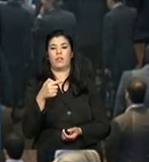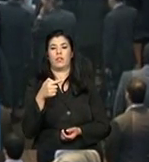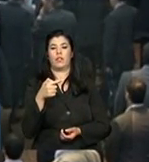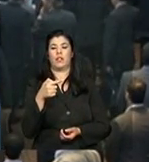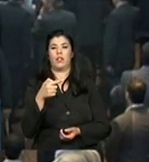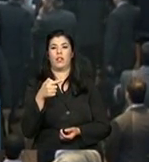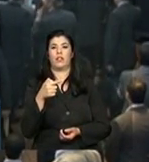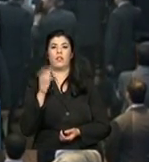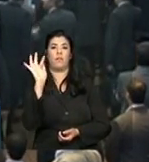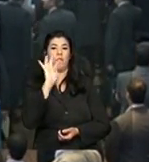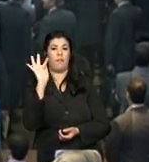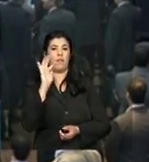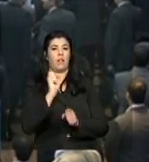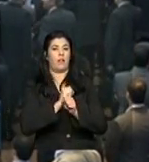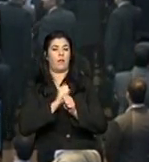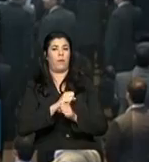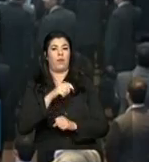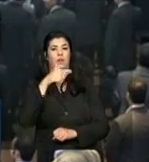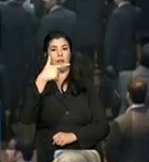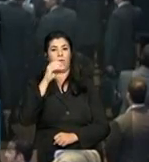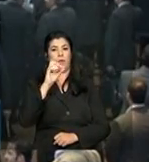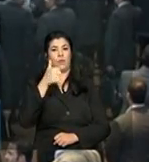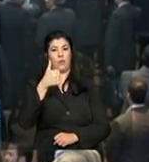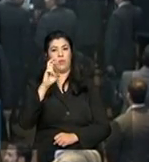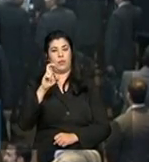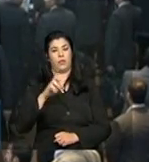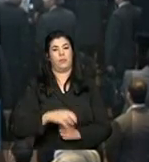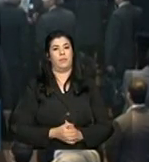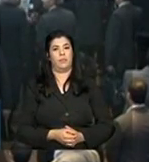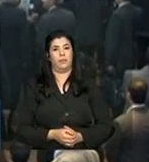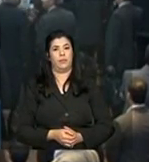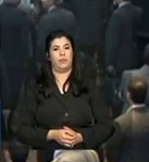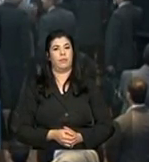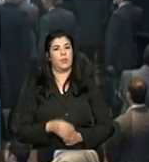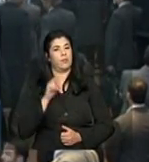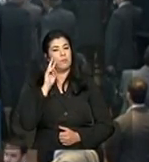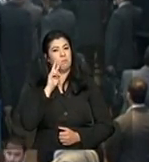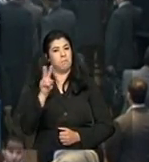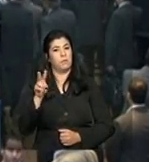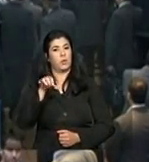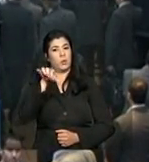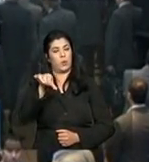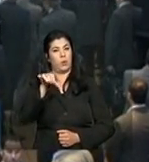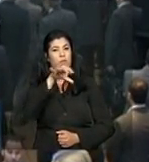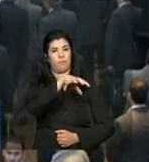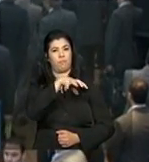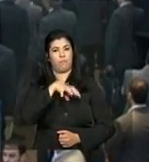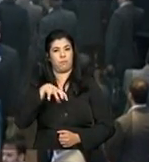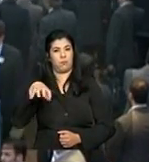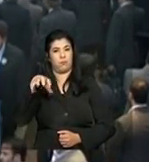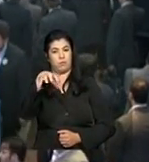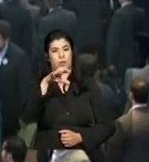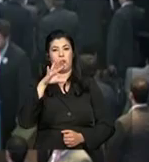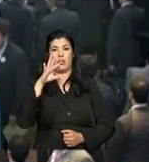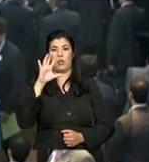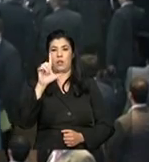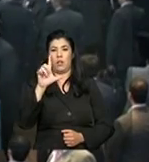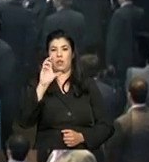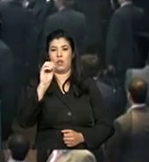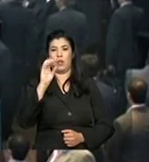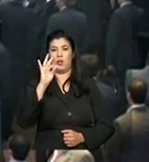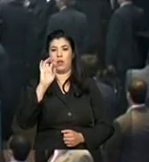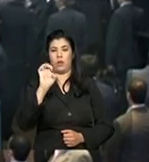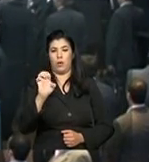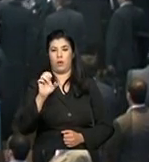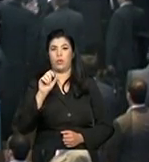de fevereiro de 2015. Então, são 9 lotes e é uma novidade neste leilão, que é a